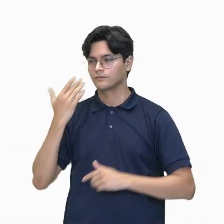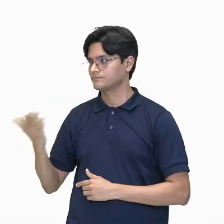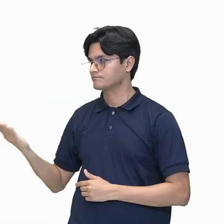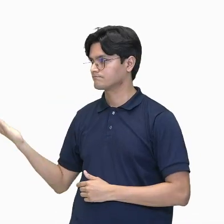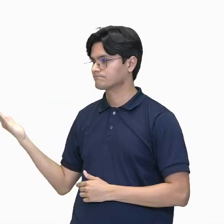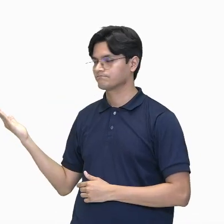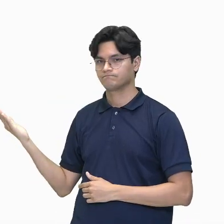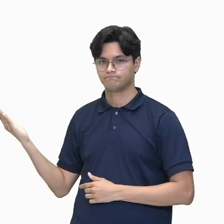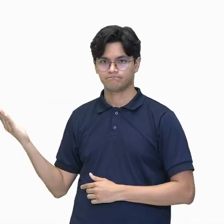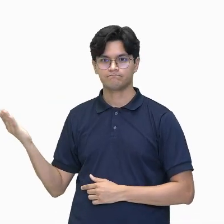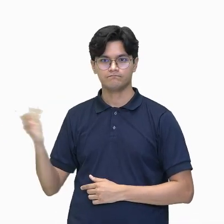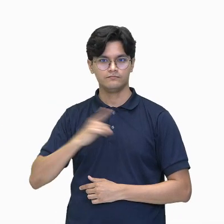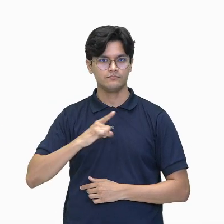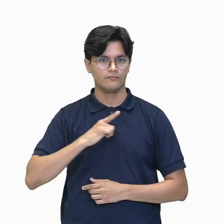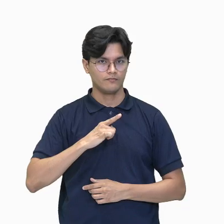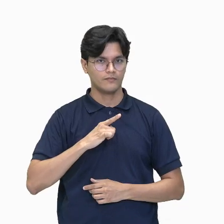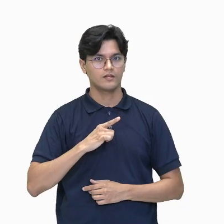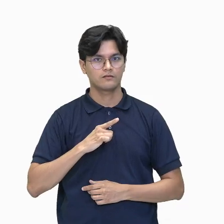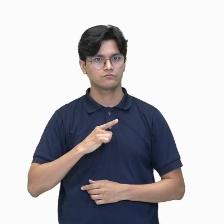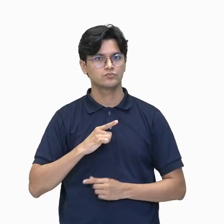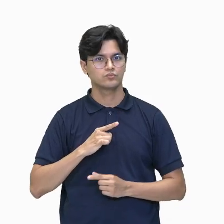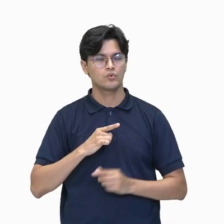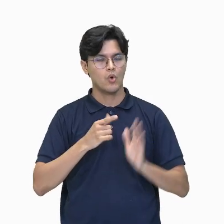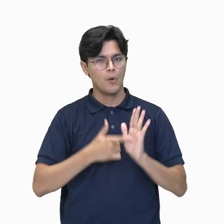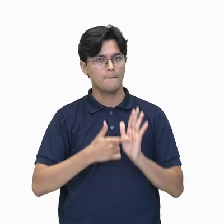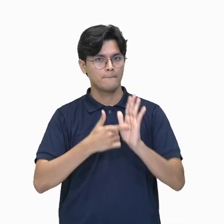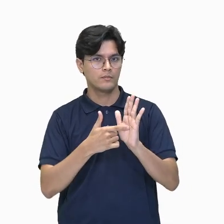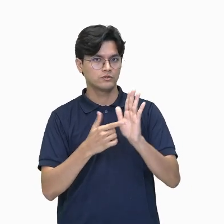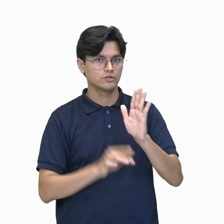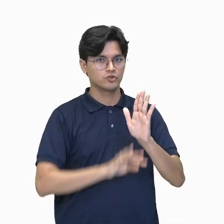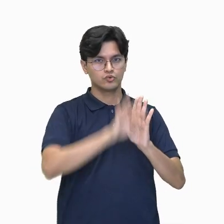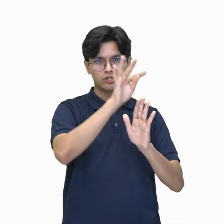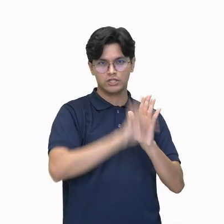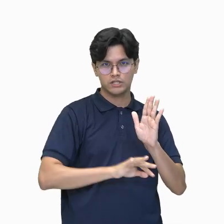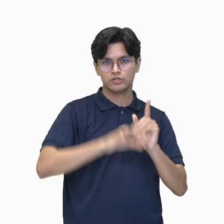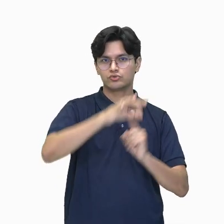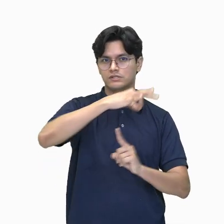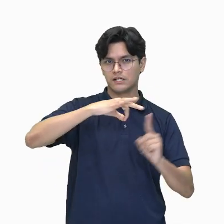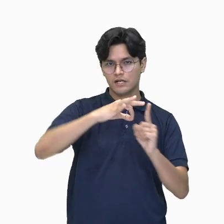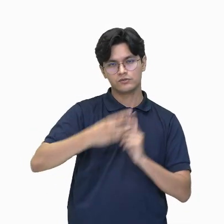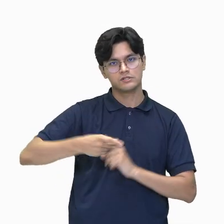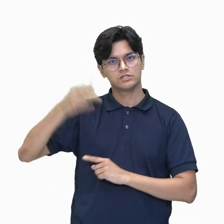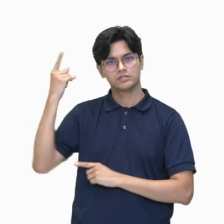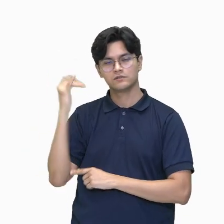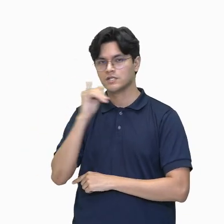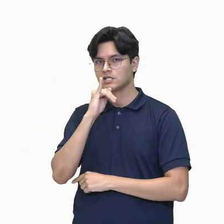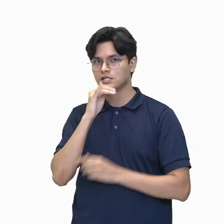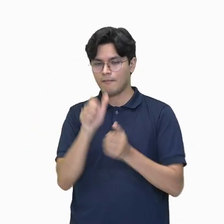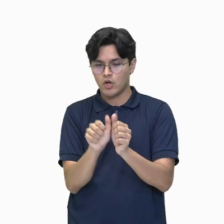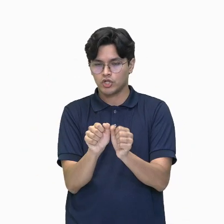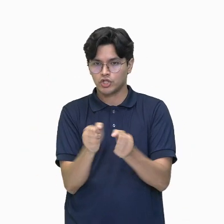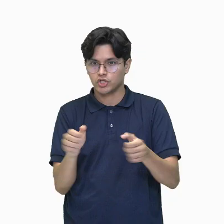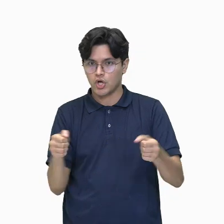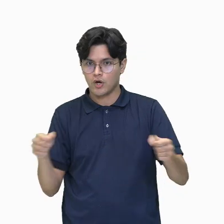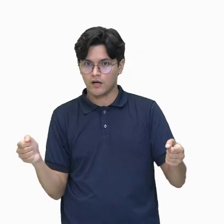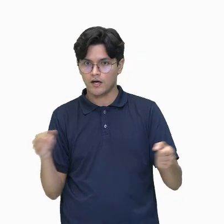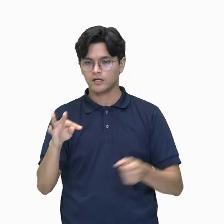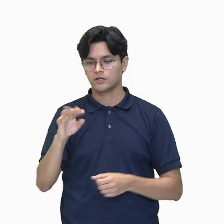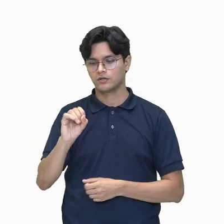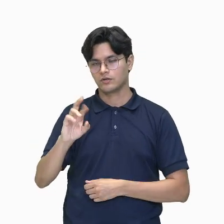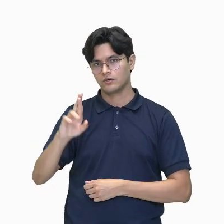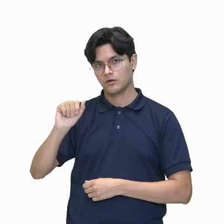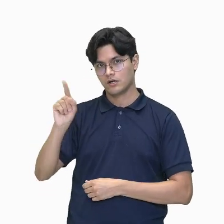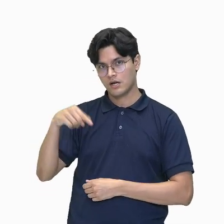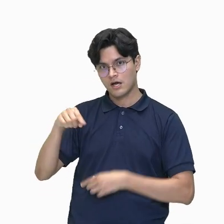que textos sagrados antigos, como a Torá, que é de tradição judaica, ou o Código de